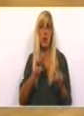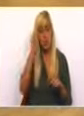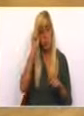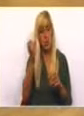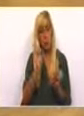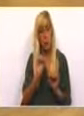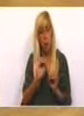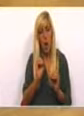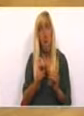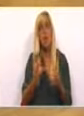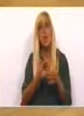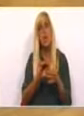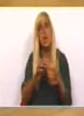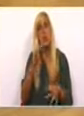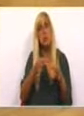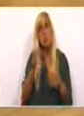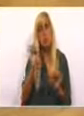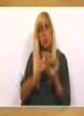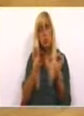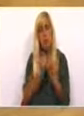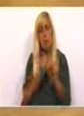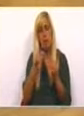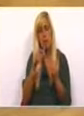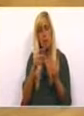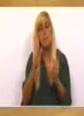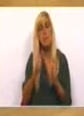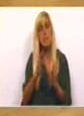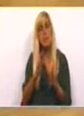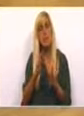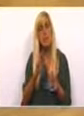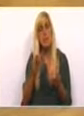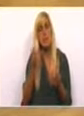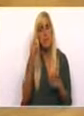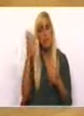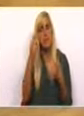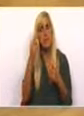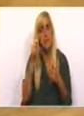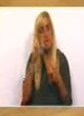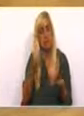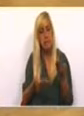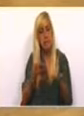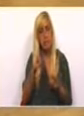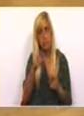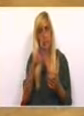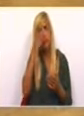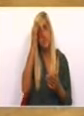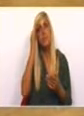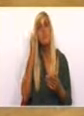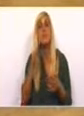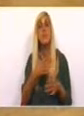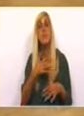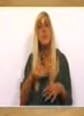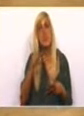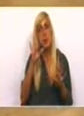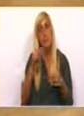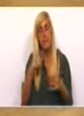social e que não tenha em conta estes equilíbrios que são determinantes. Assim sendo, quero terminar, Sr. Deputado, se faz